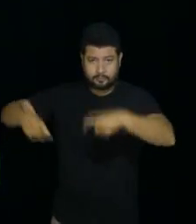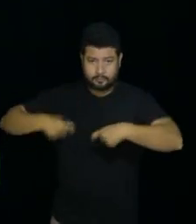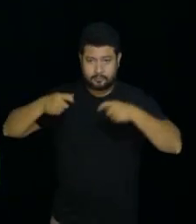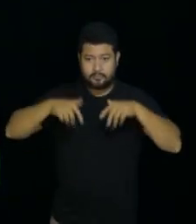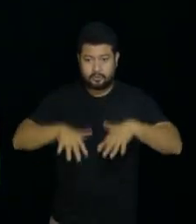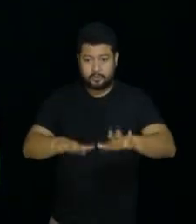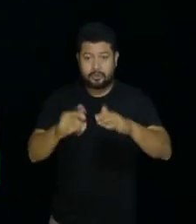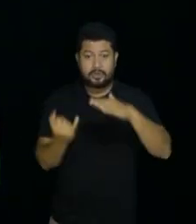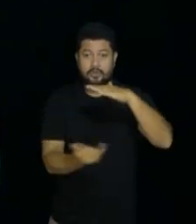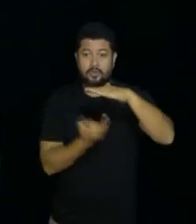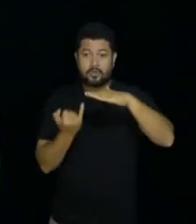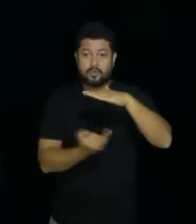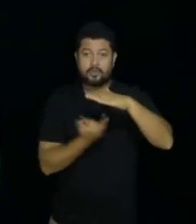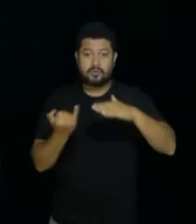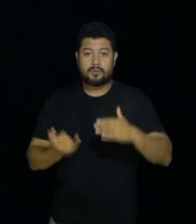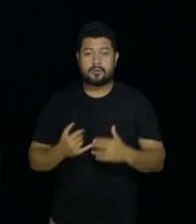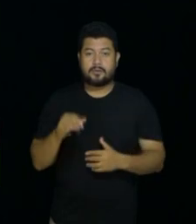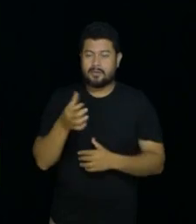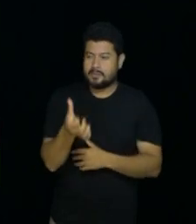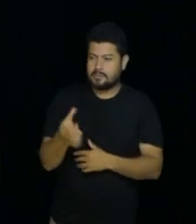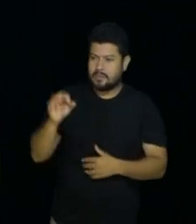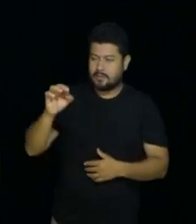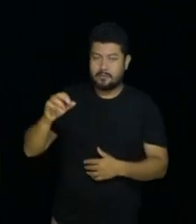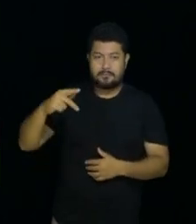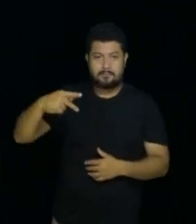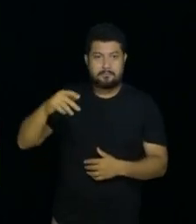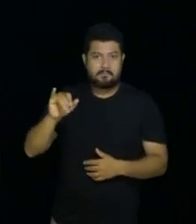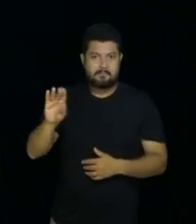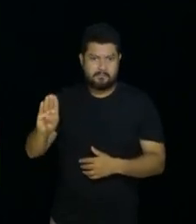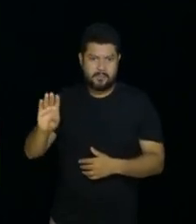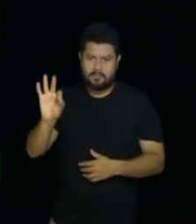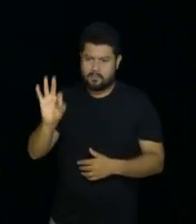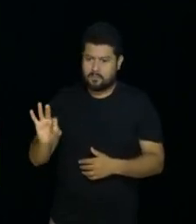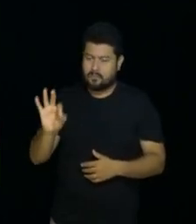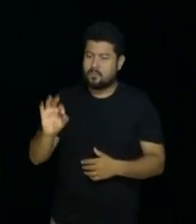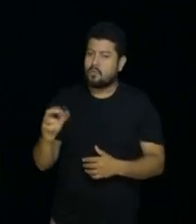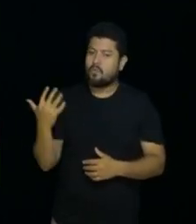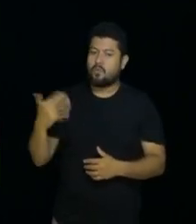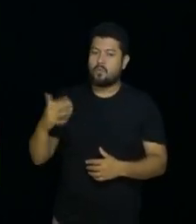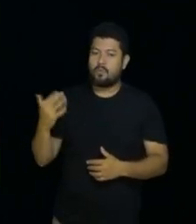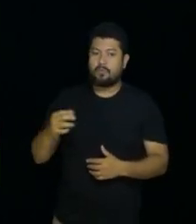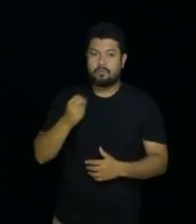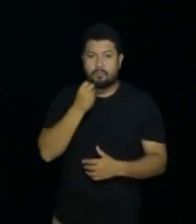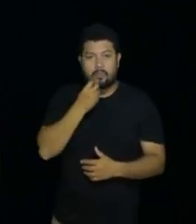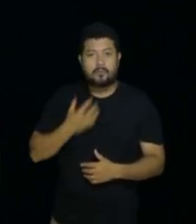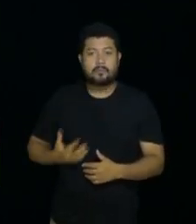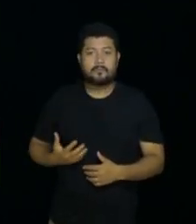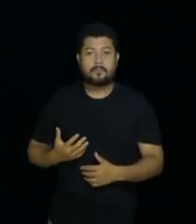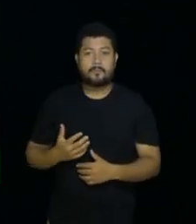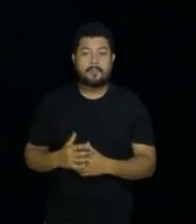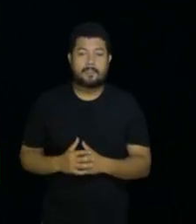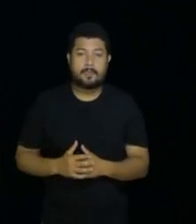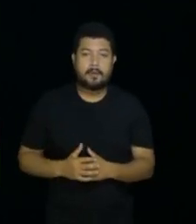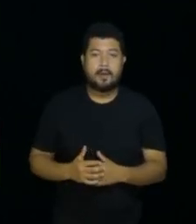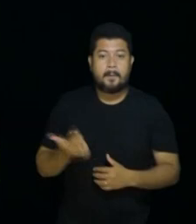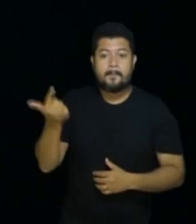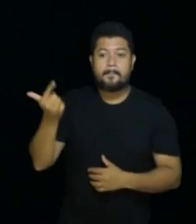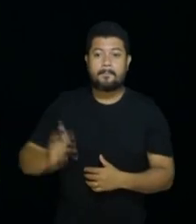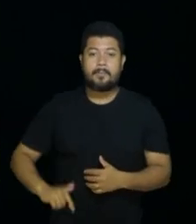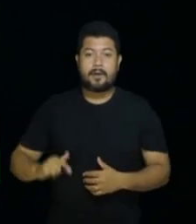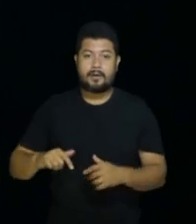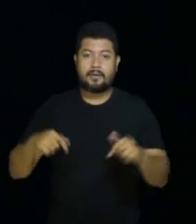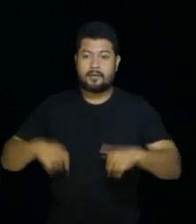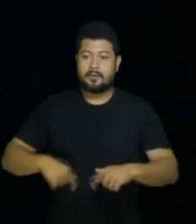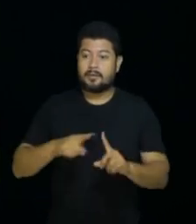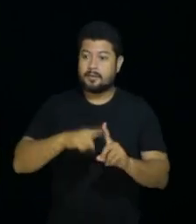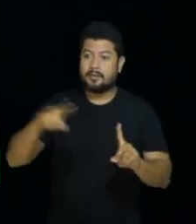então 6% do PIB é uma representação bastante grande na área de tecnologia. Mais um número que Blumenau, 25%